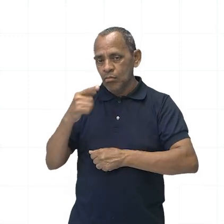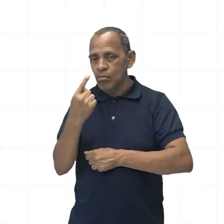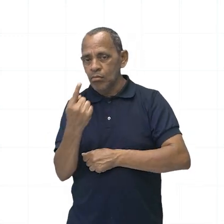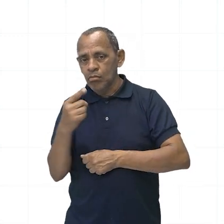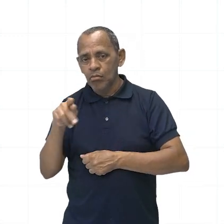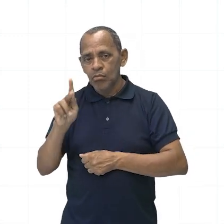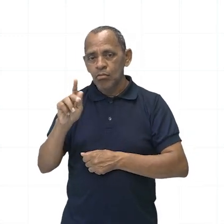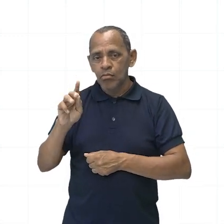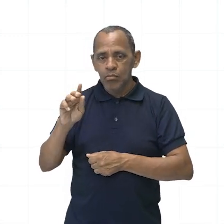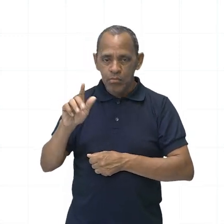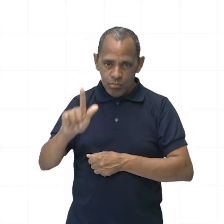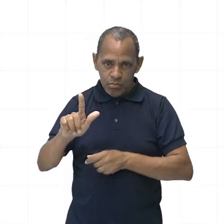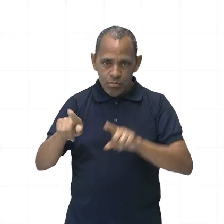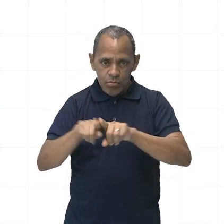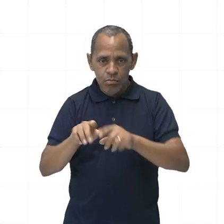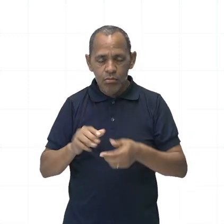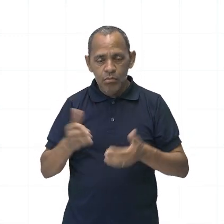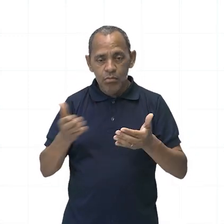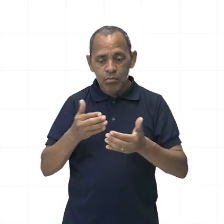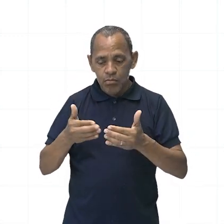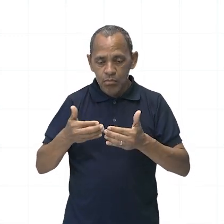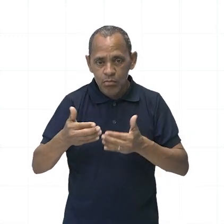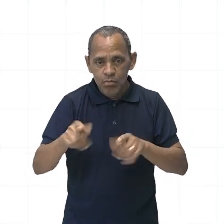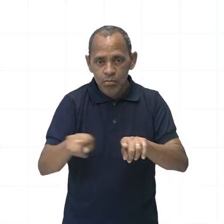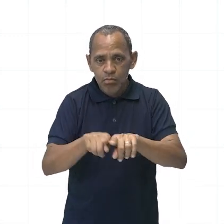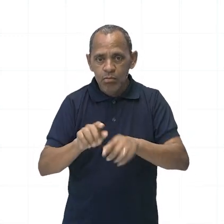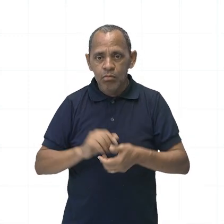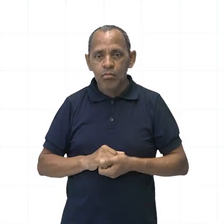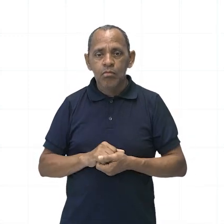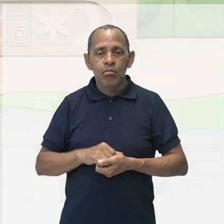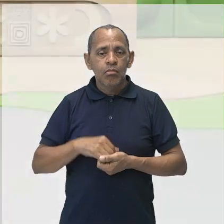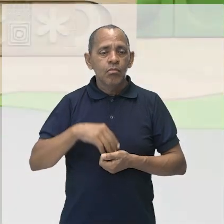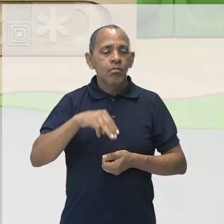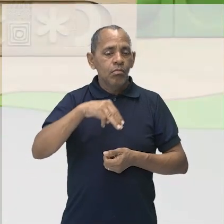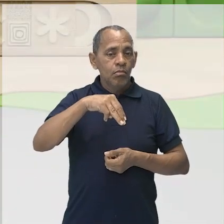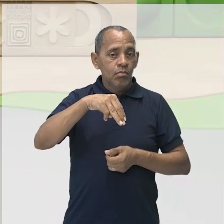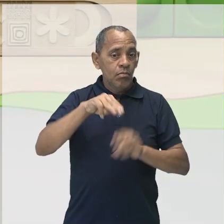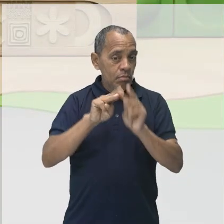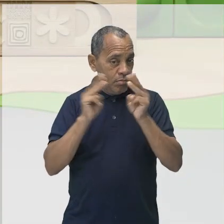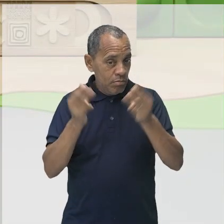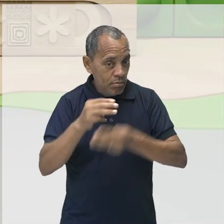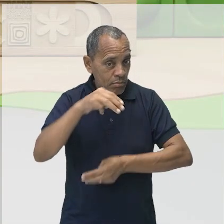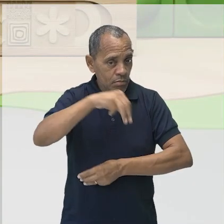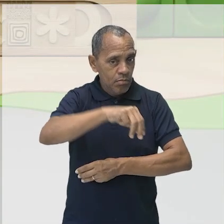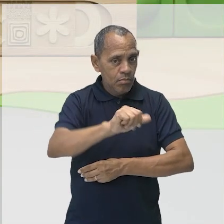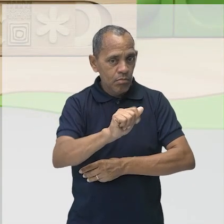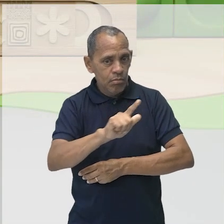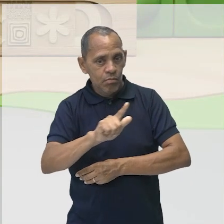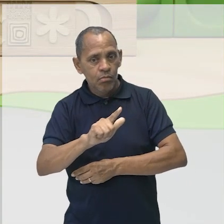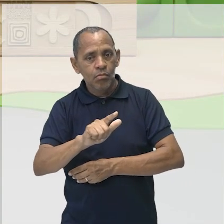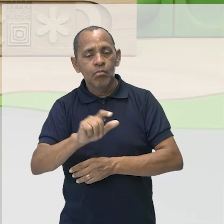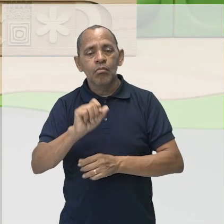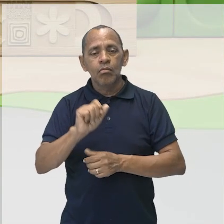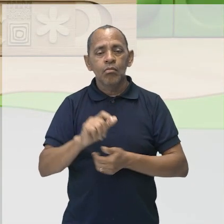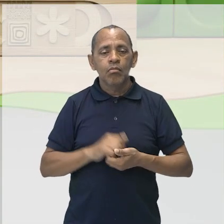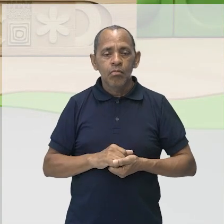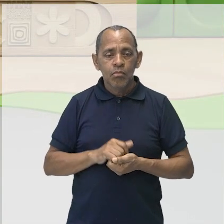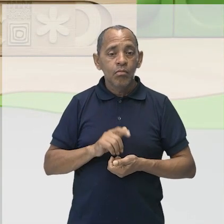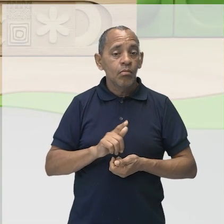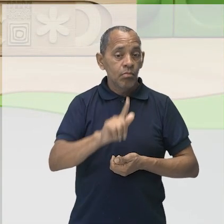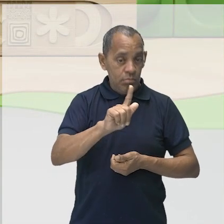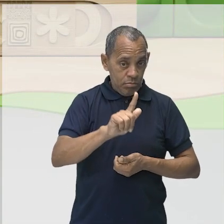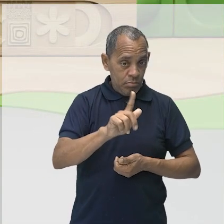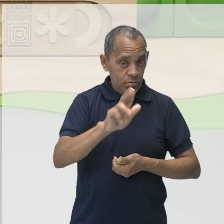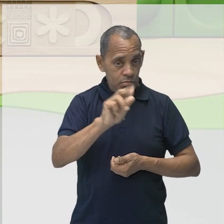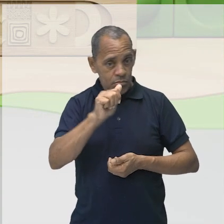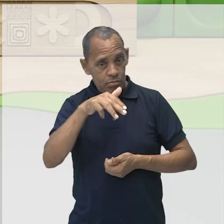Agora, nós vamos partir para a massa molar e entender o que isso significa. A massa molar é a massa em gramas contida